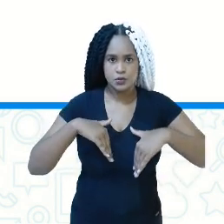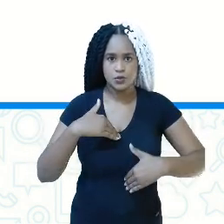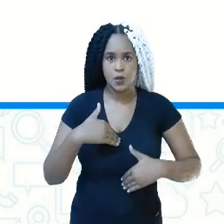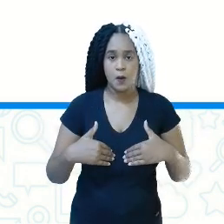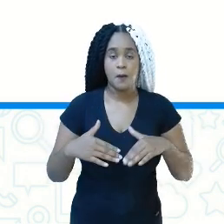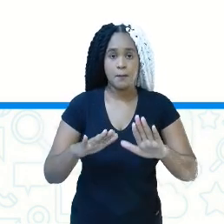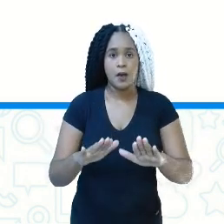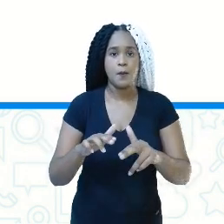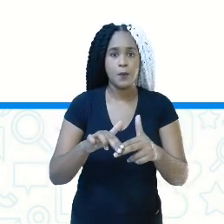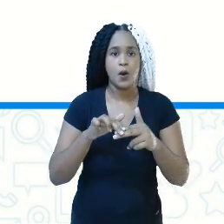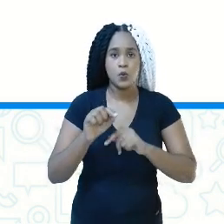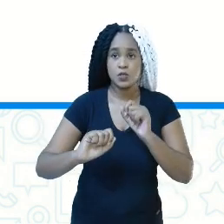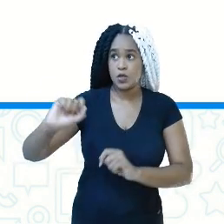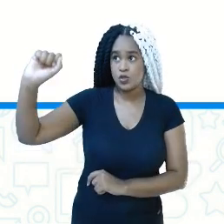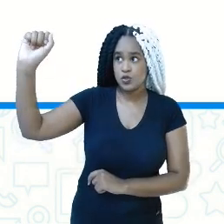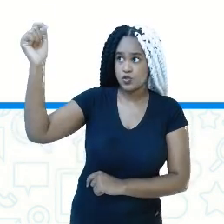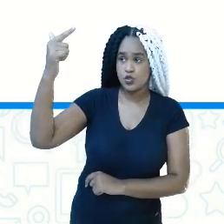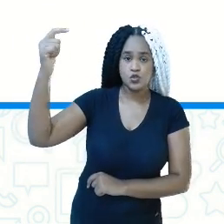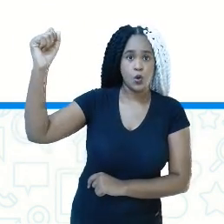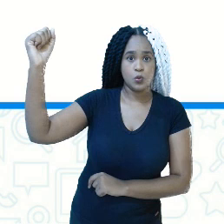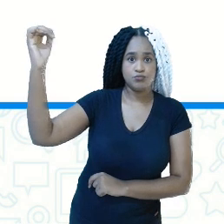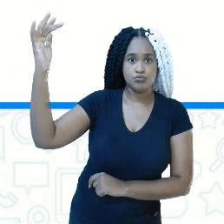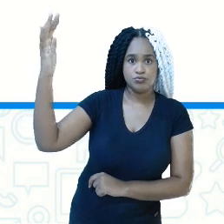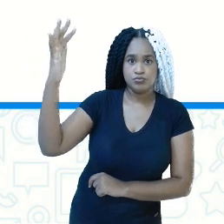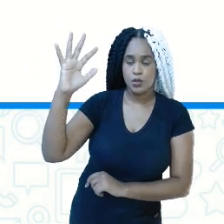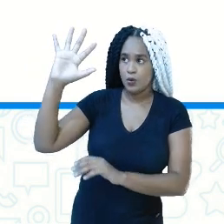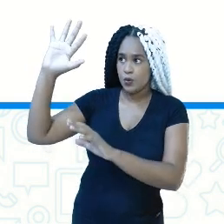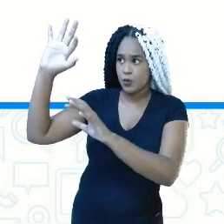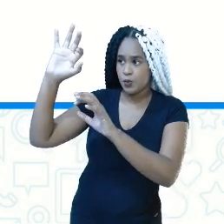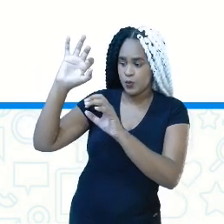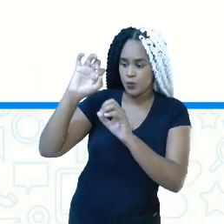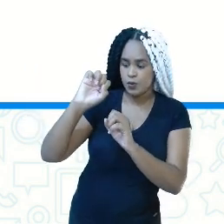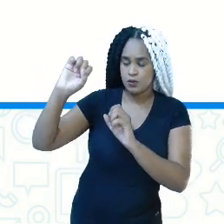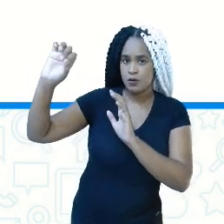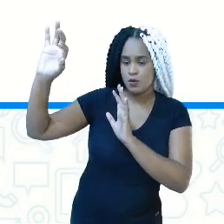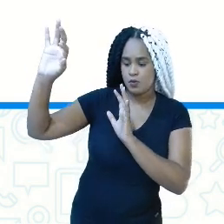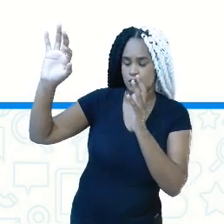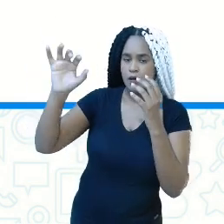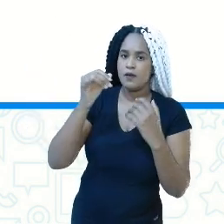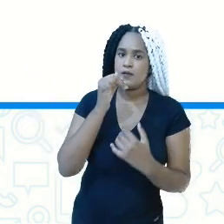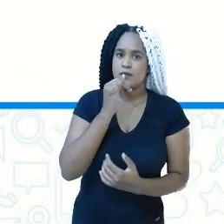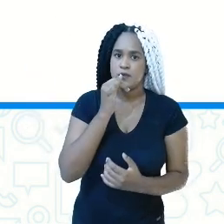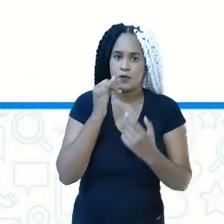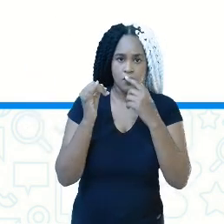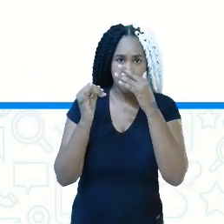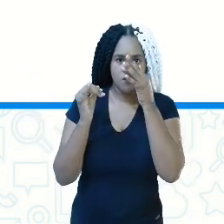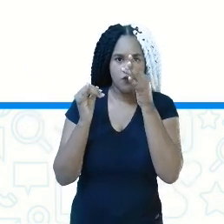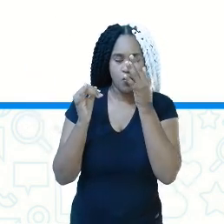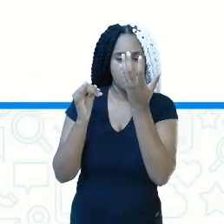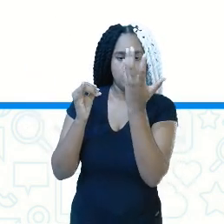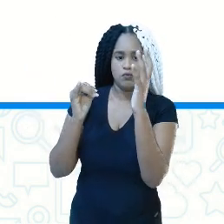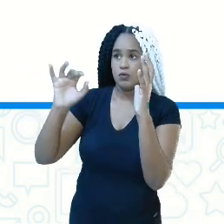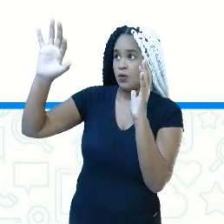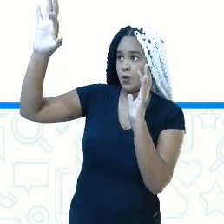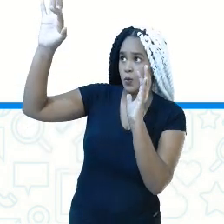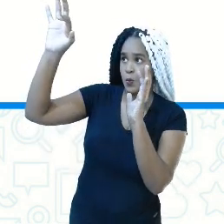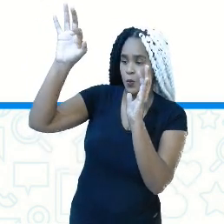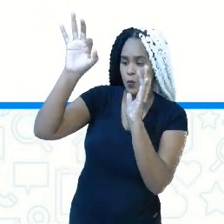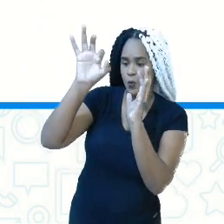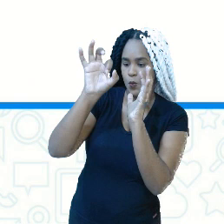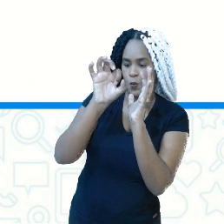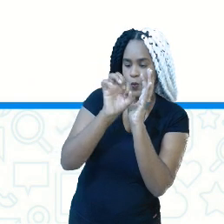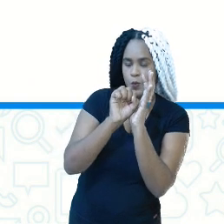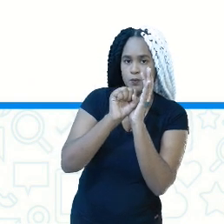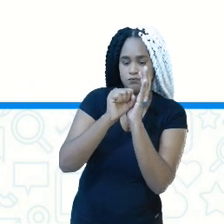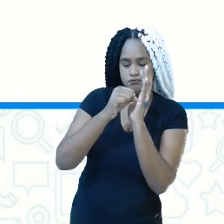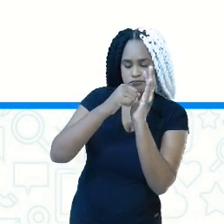meio da luz solar no processo de fotossíntese. O termo autótrofo tem